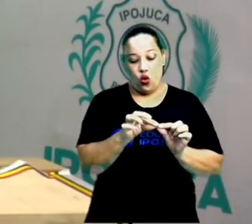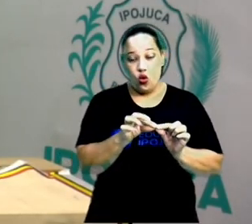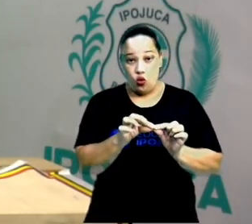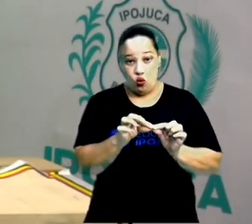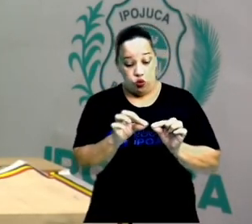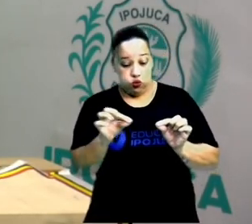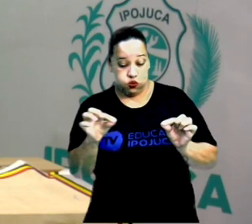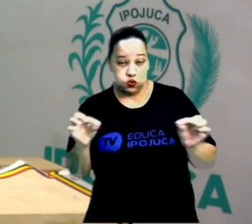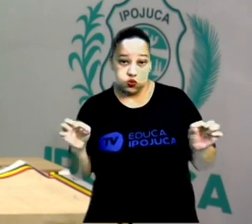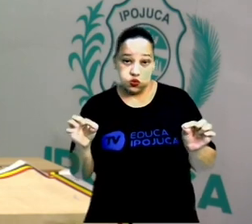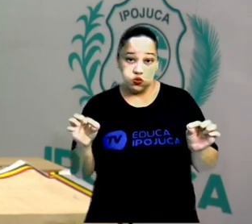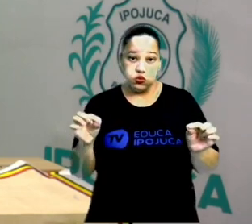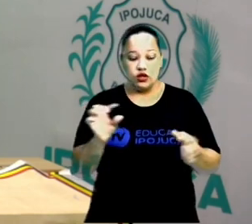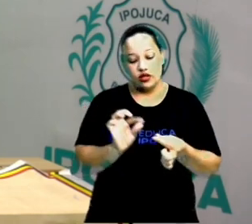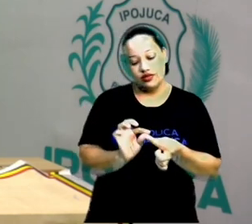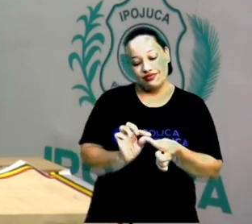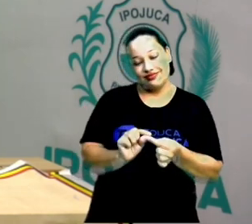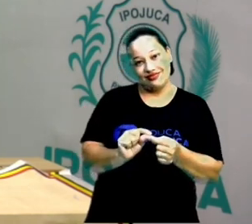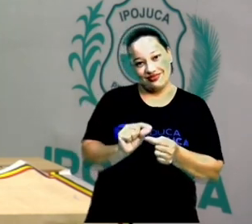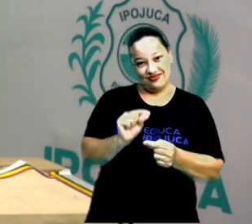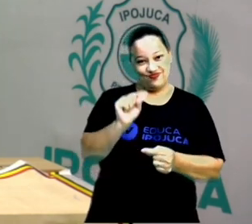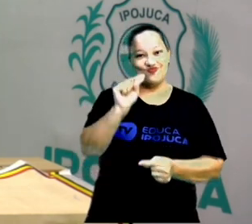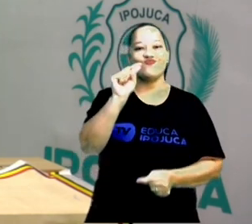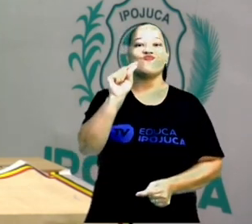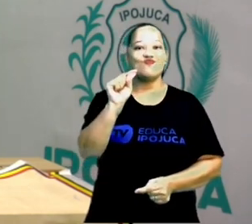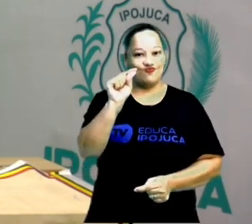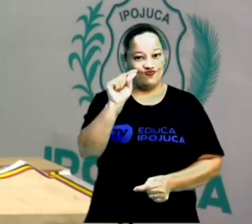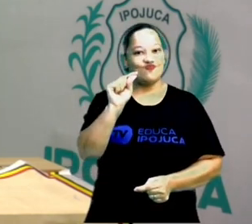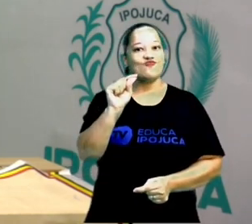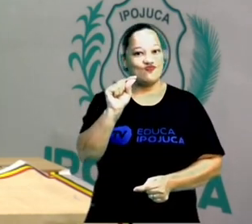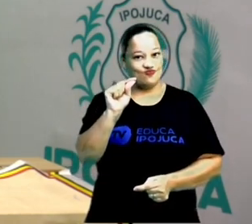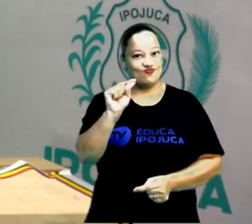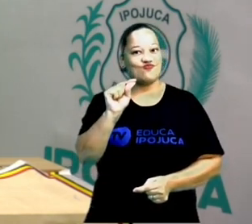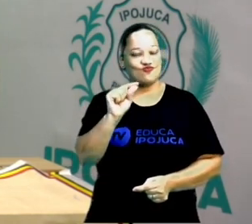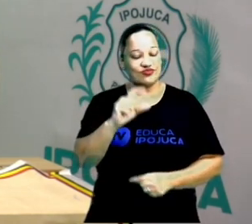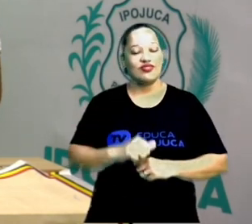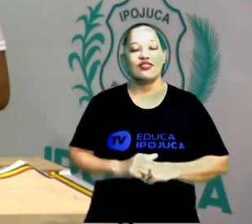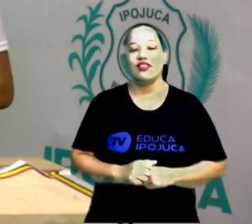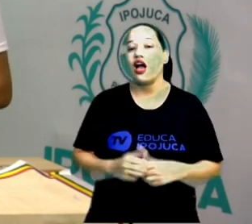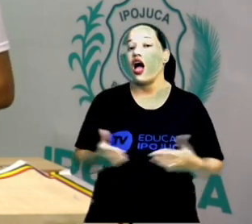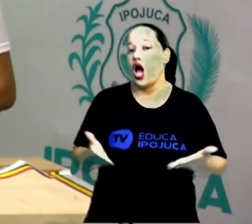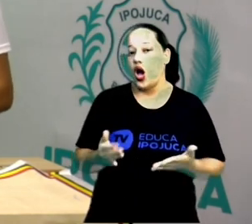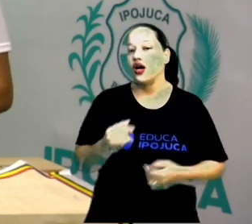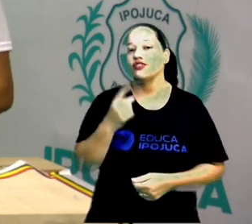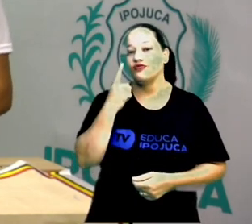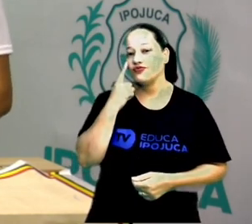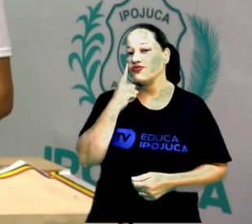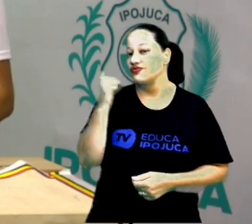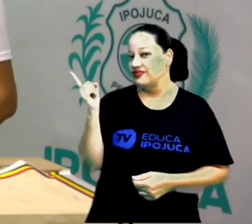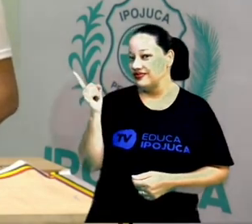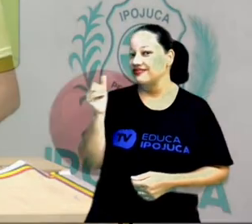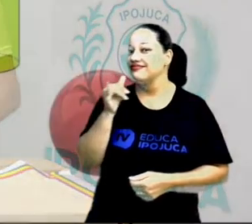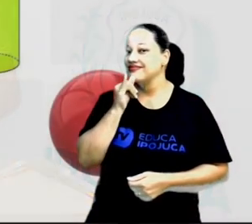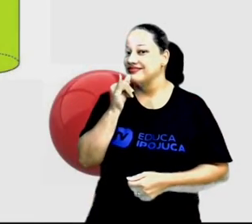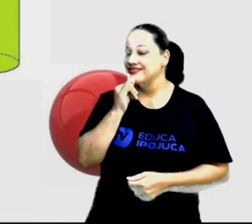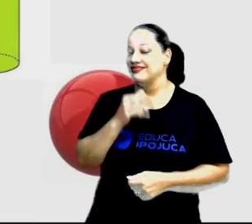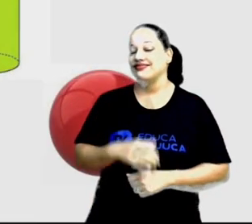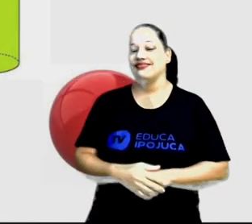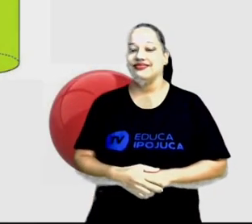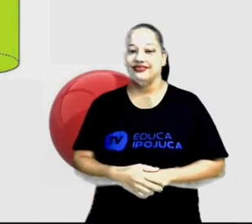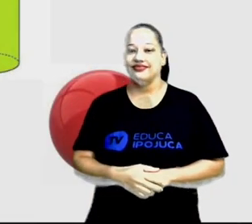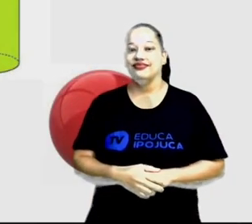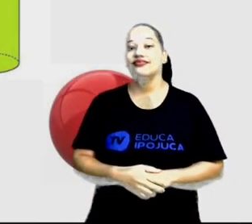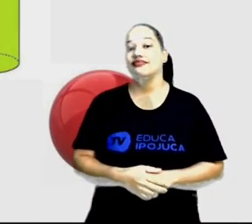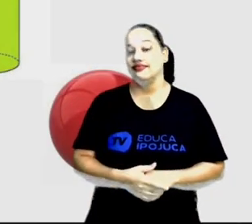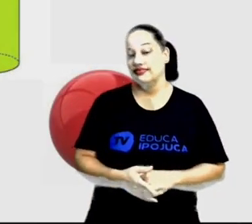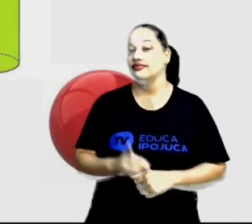largura e altura. Vamos ver alguns exemplos dessas figuras. Nós